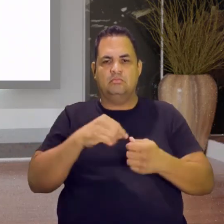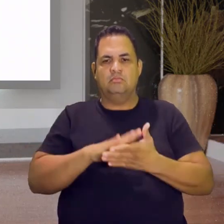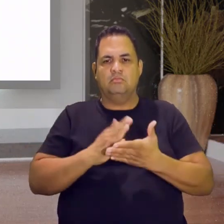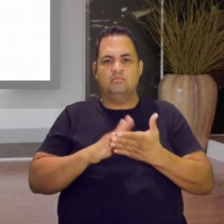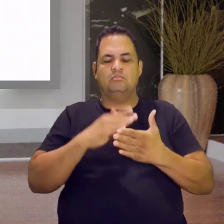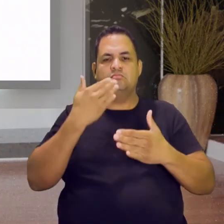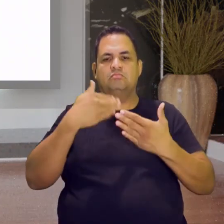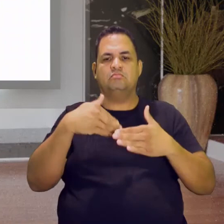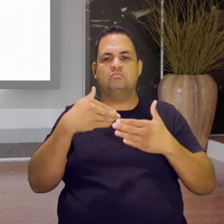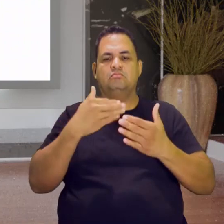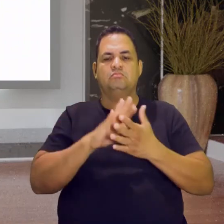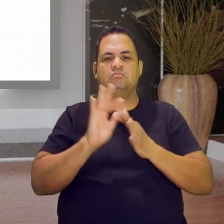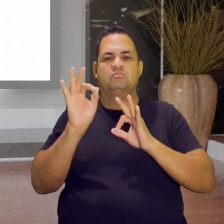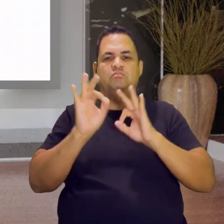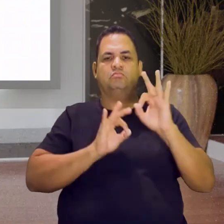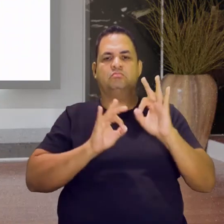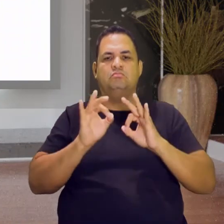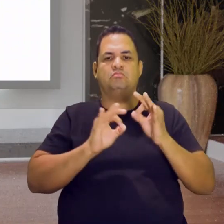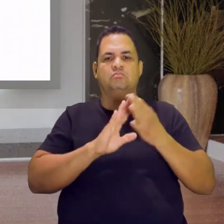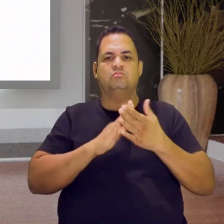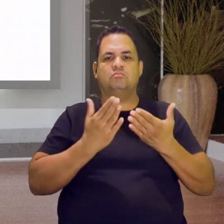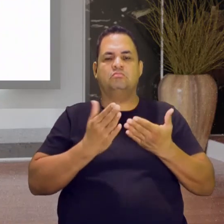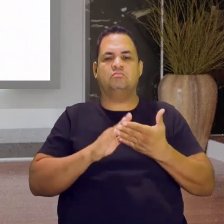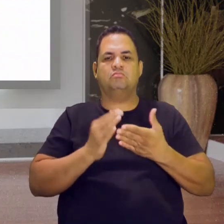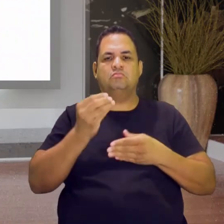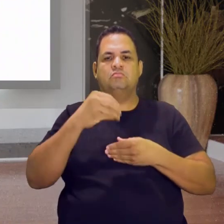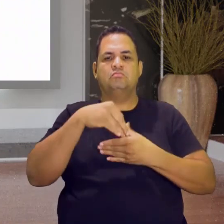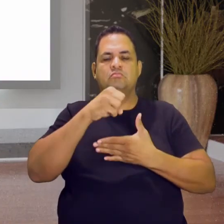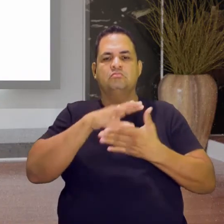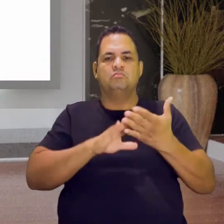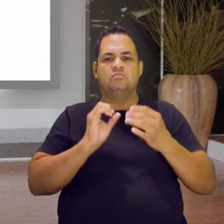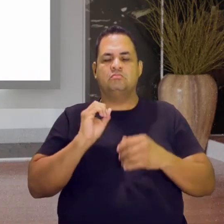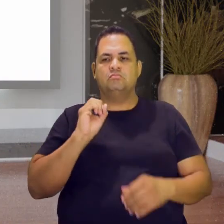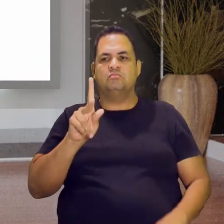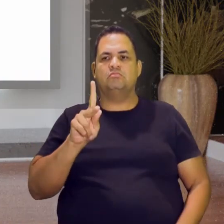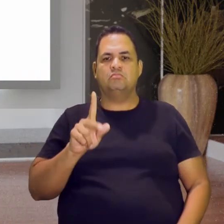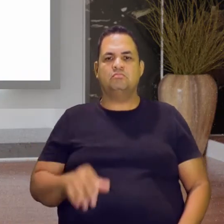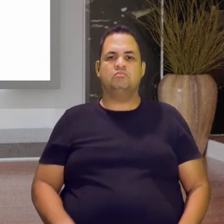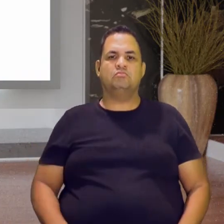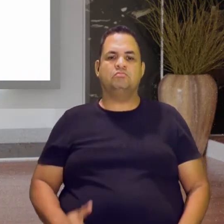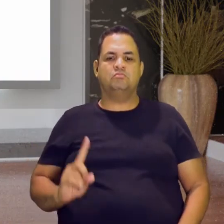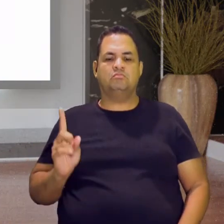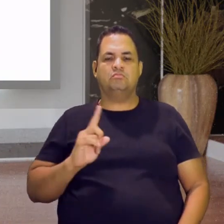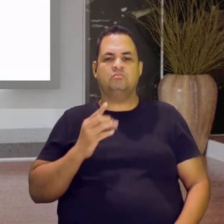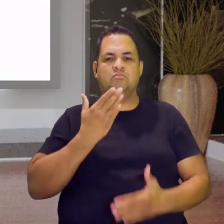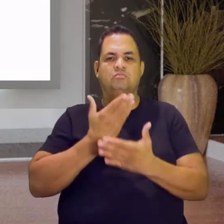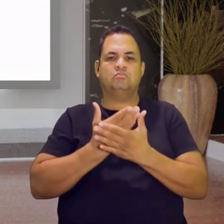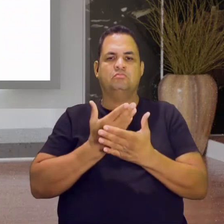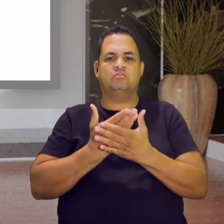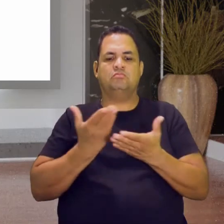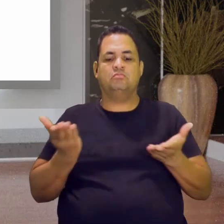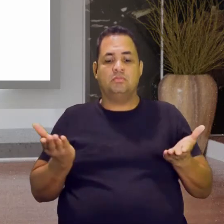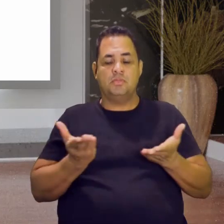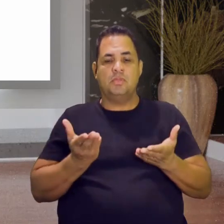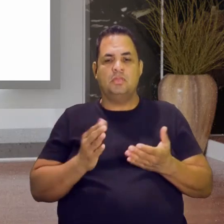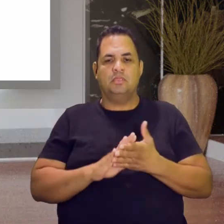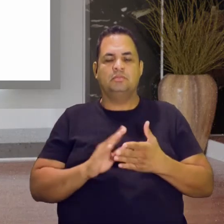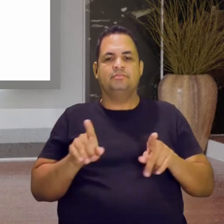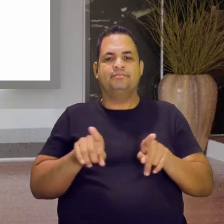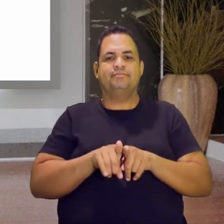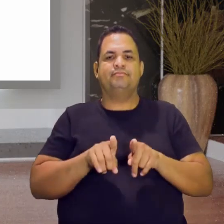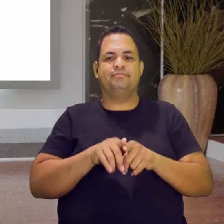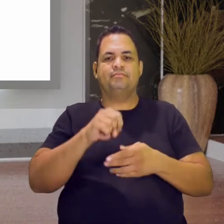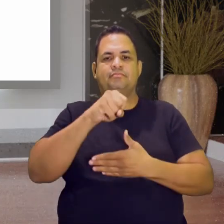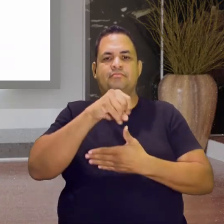de prova são construídas a partir dessas atividades, ok? Então, não é só estudar as questões da aula, também